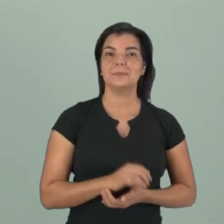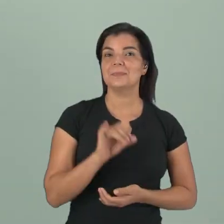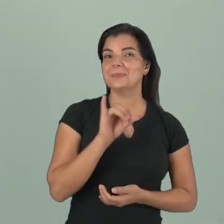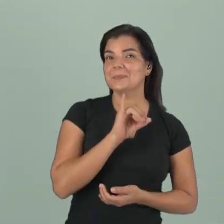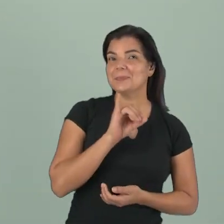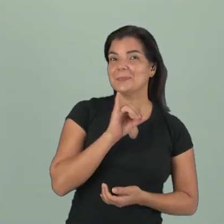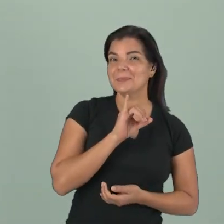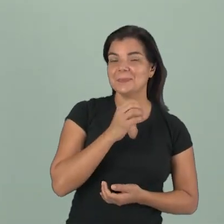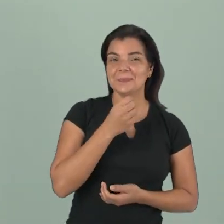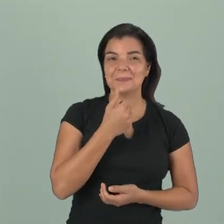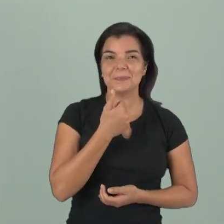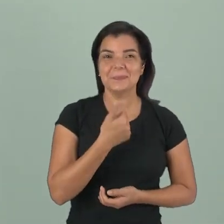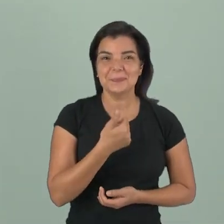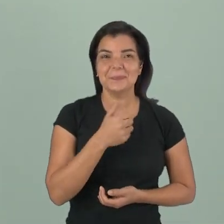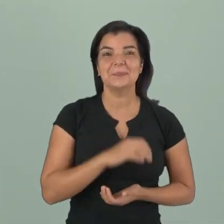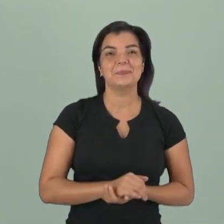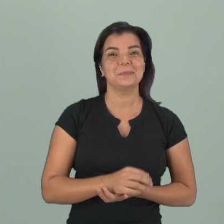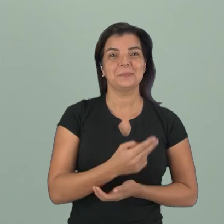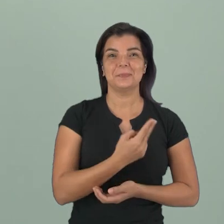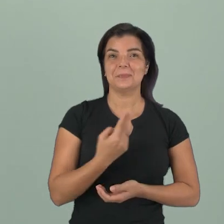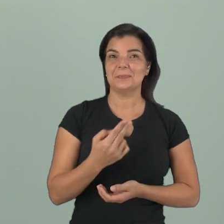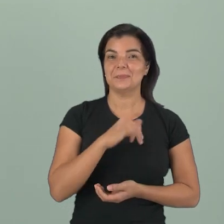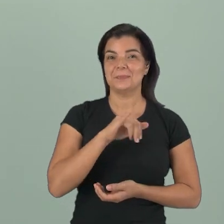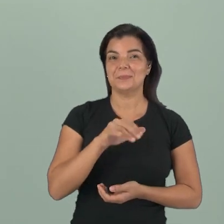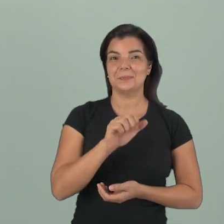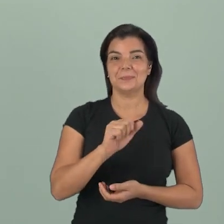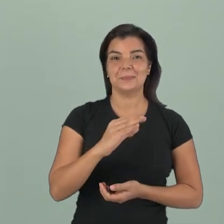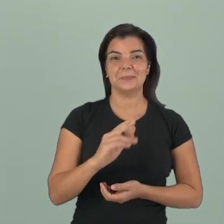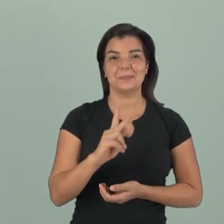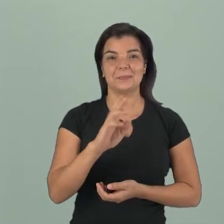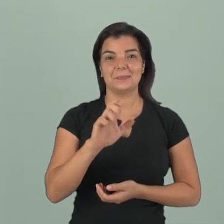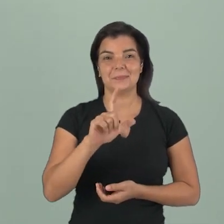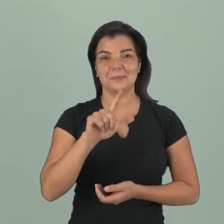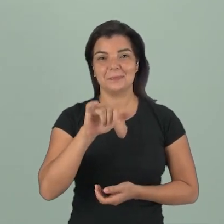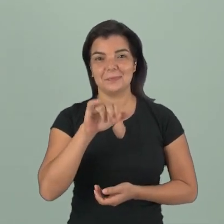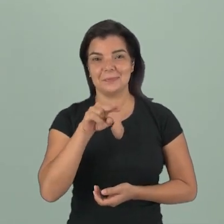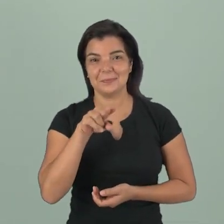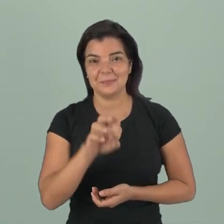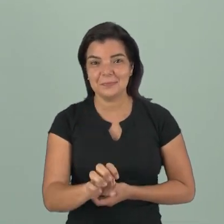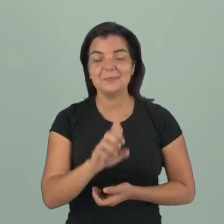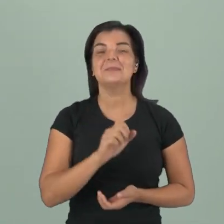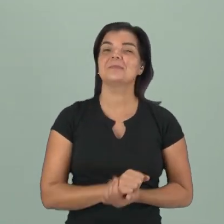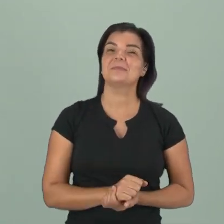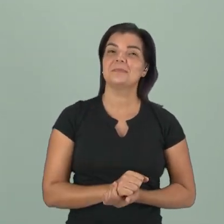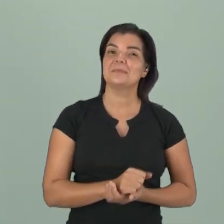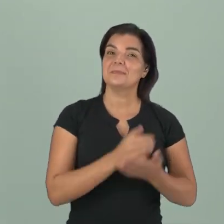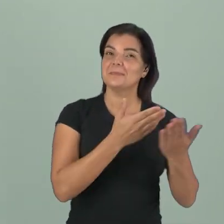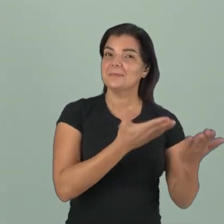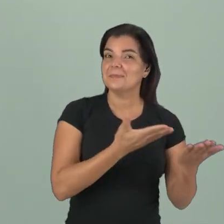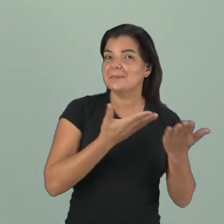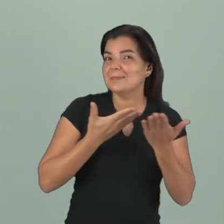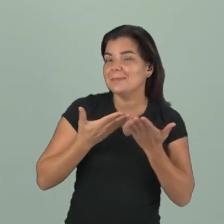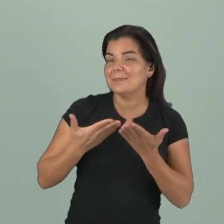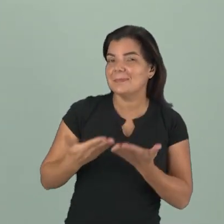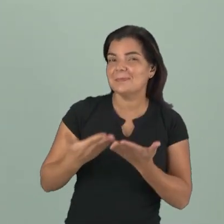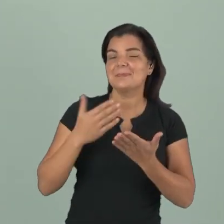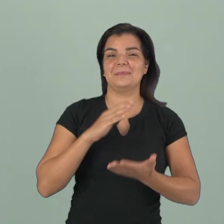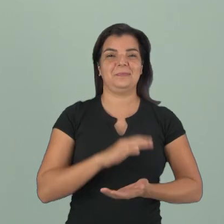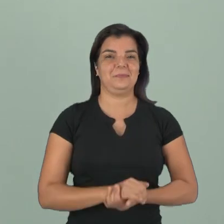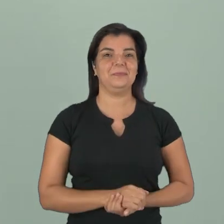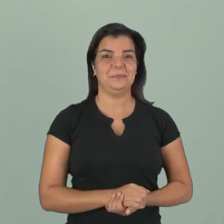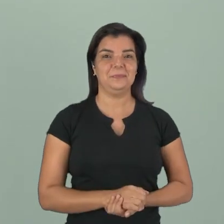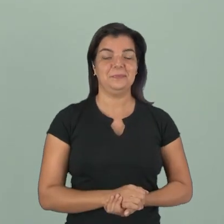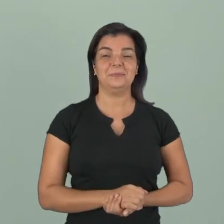Hi guys, how are you? My name is Jaqueline and welcome back to our English classes. Olá pessoal, como é que vocês estão? Espero que